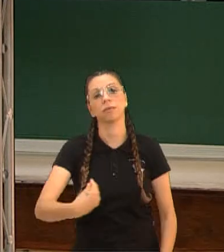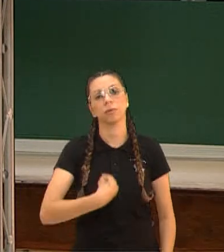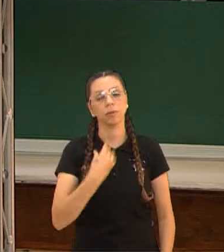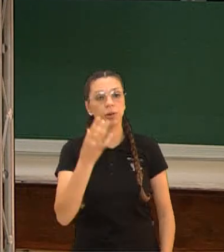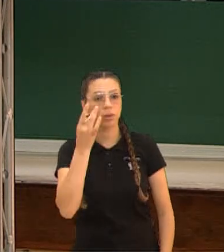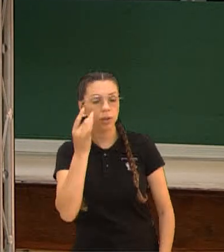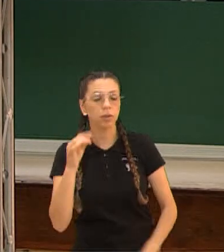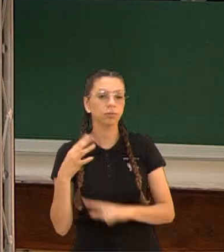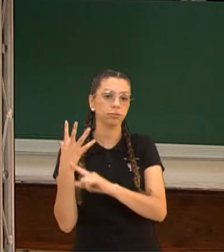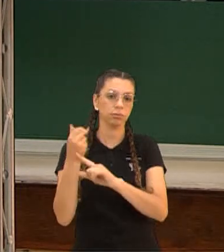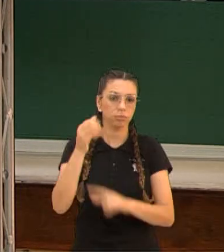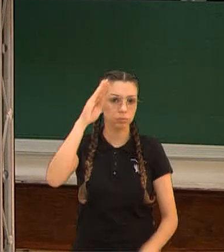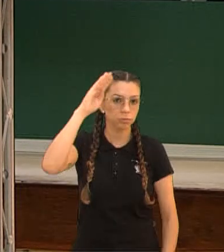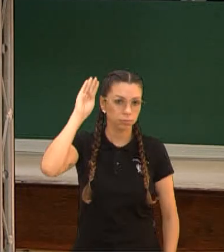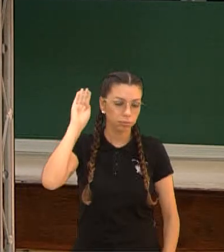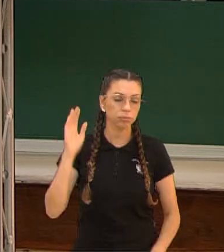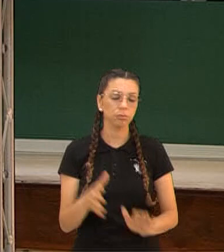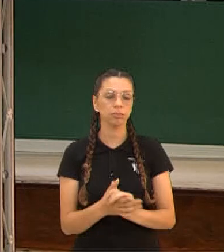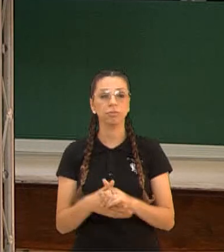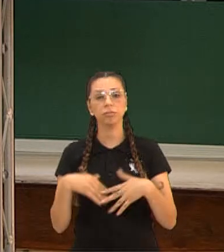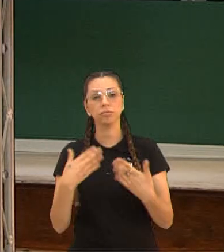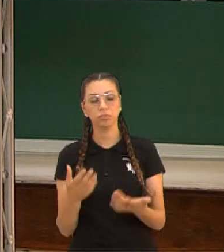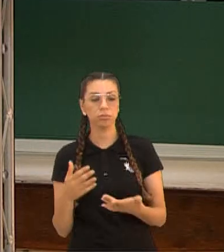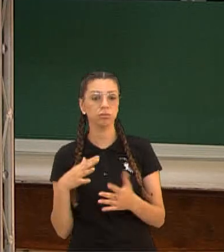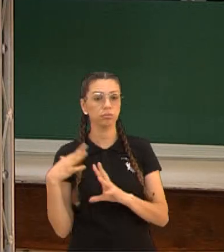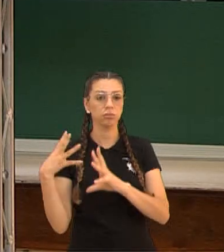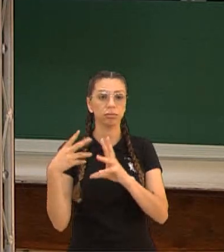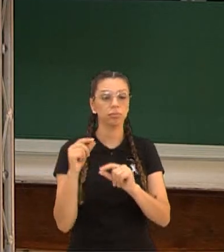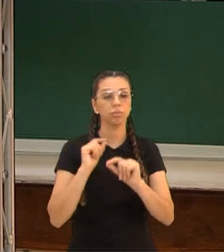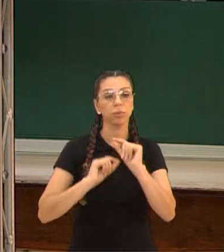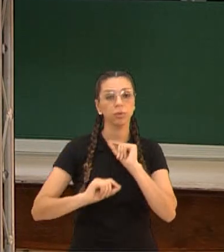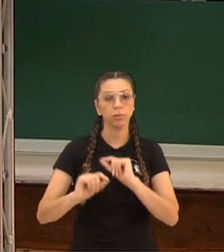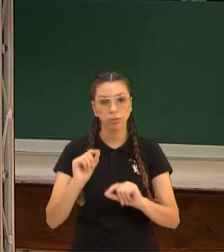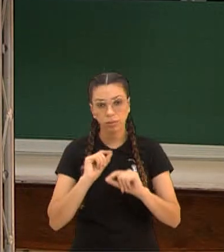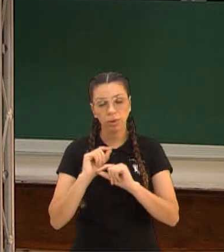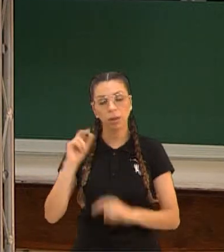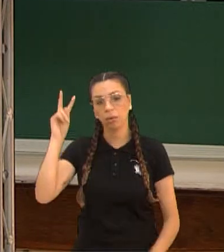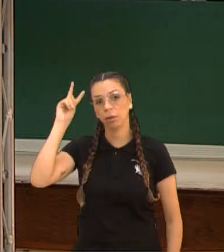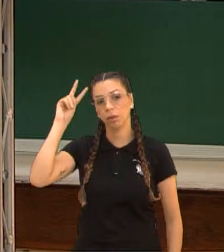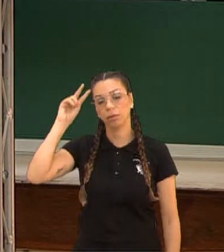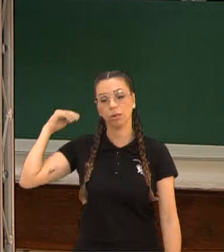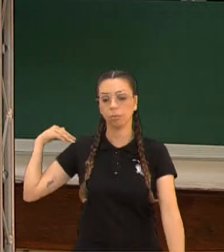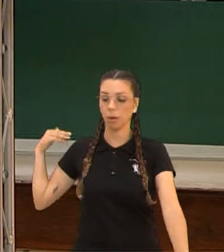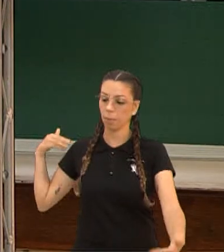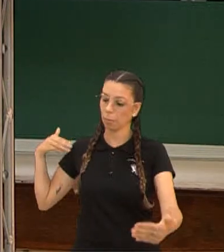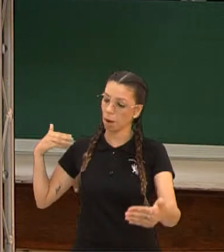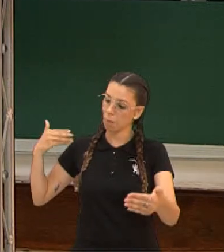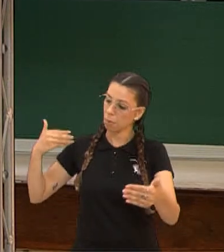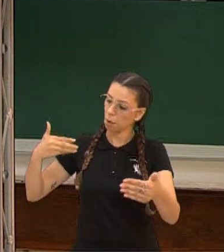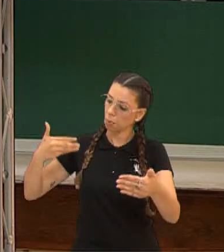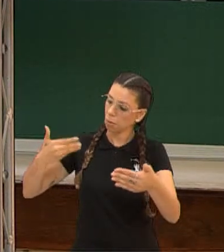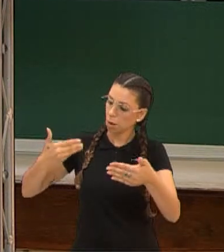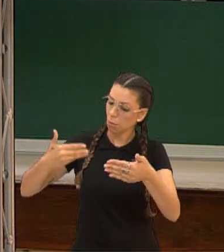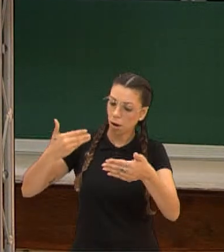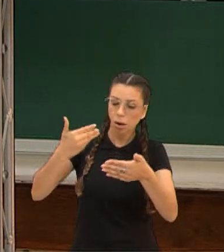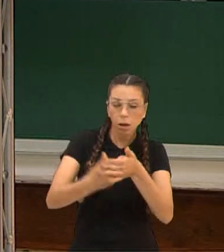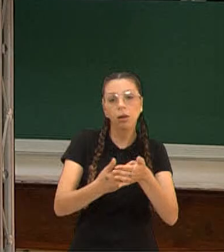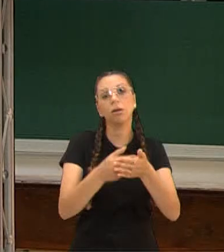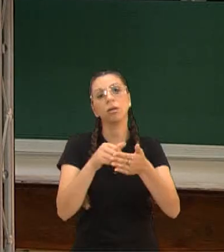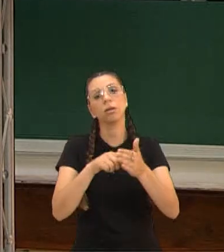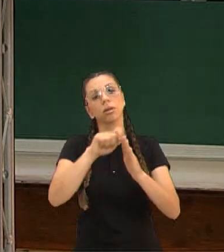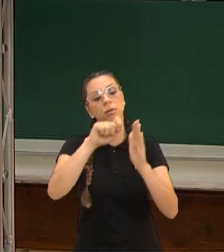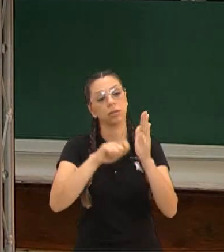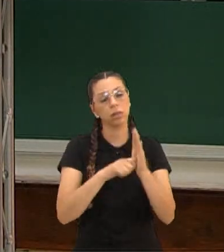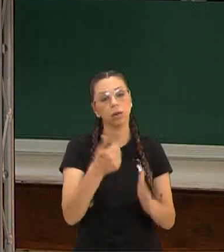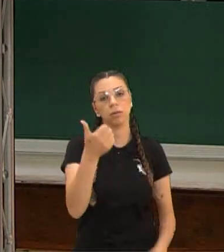Academia de Arte. Então, isso tudo passou, né, na história lá, no século XIX, até a gente